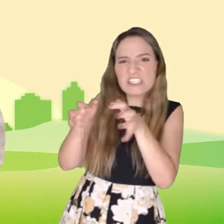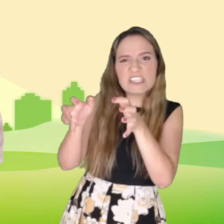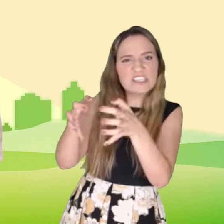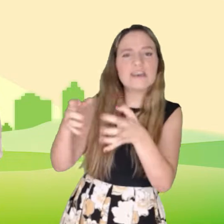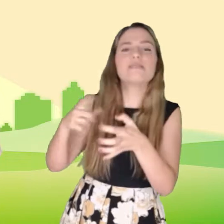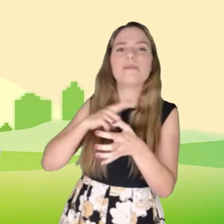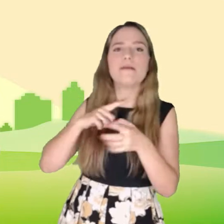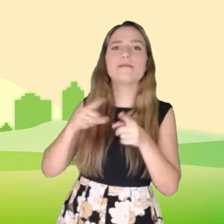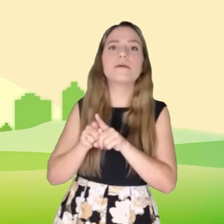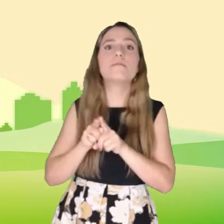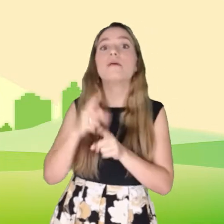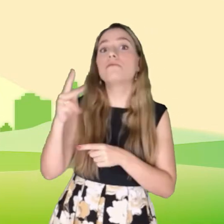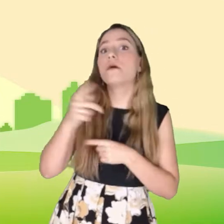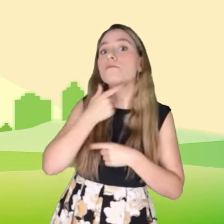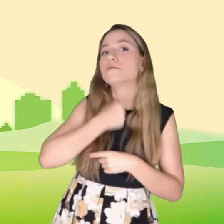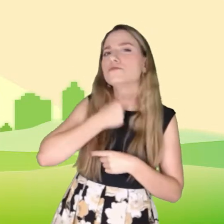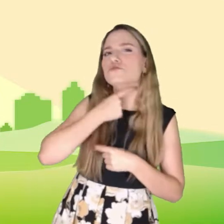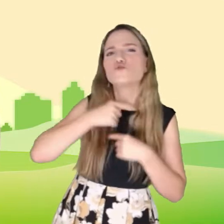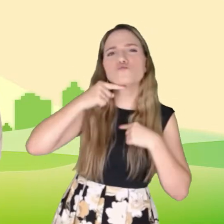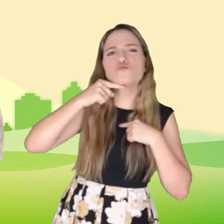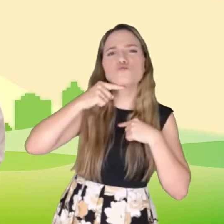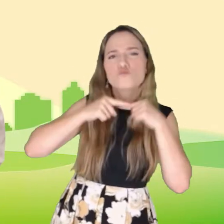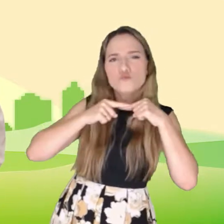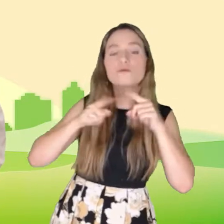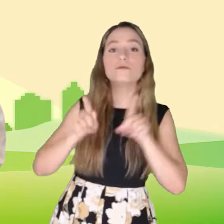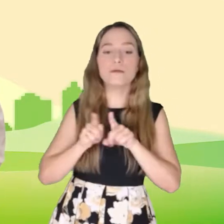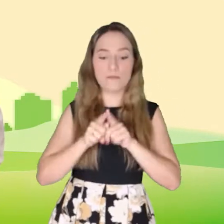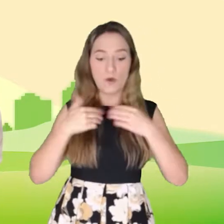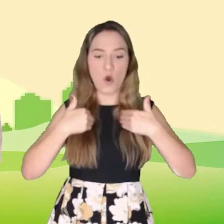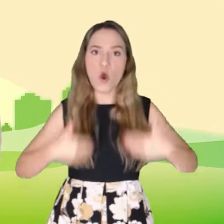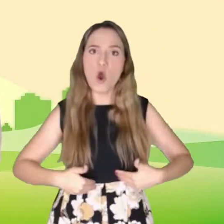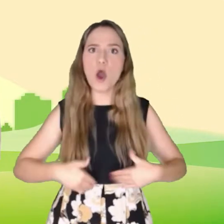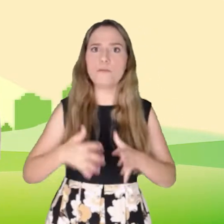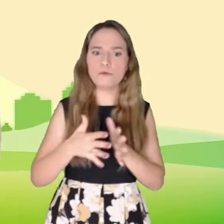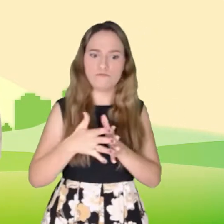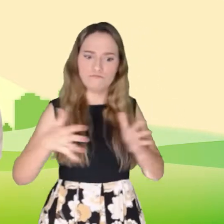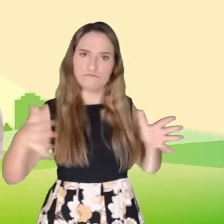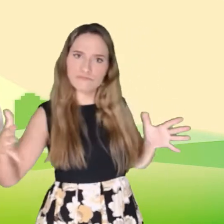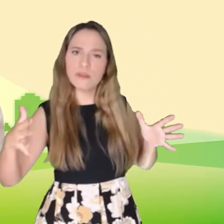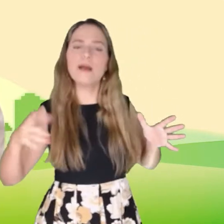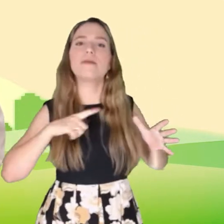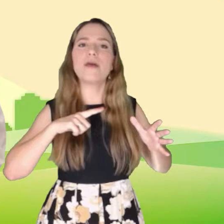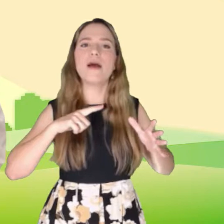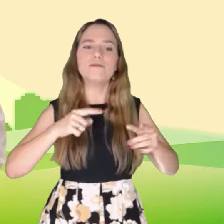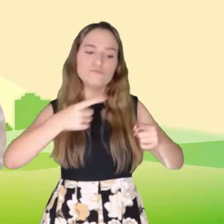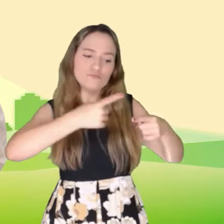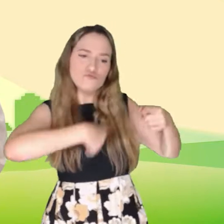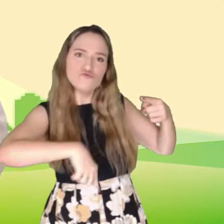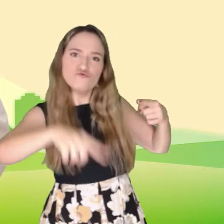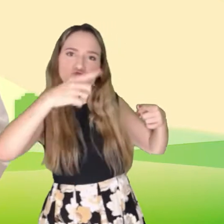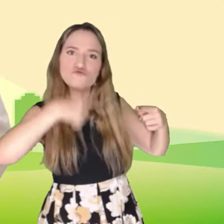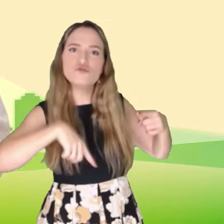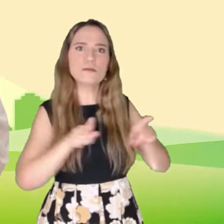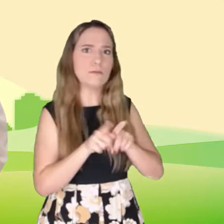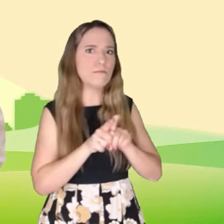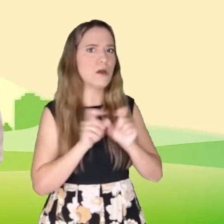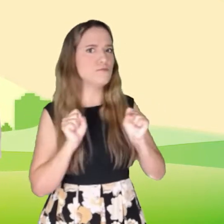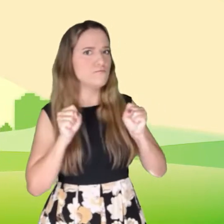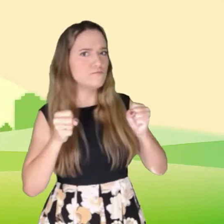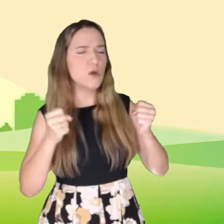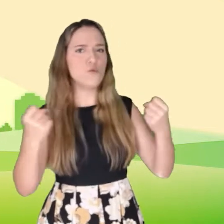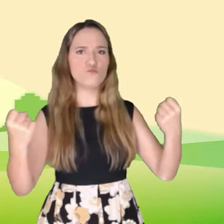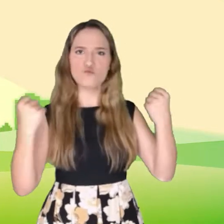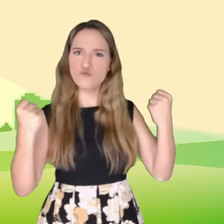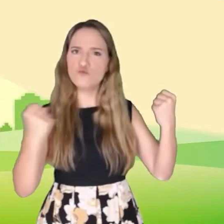dentes. Caracterizam-se também por possuírem um pescoço curto, corpo alongado, um tronco